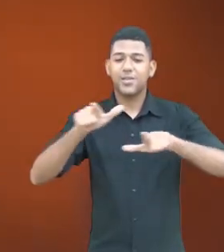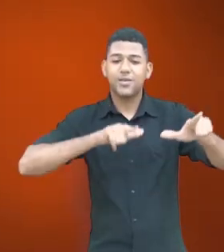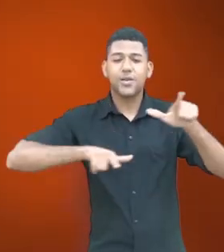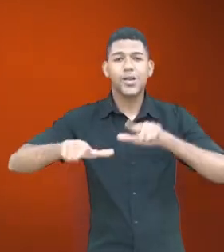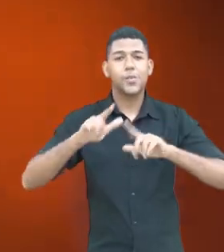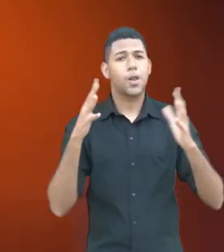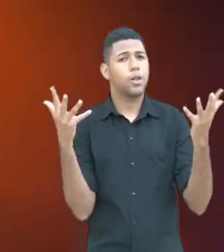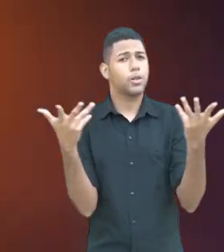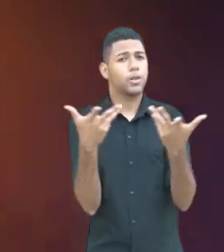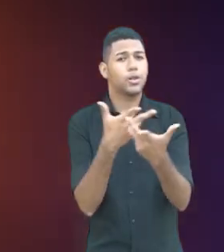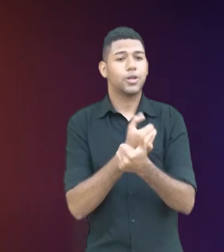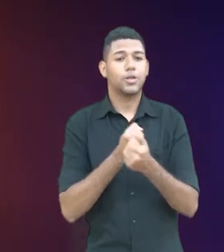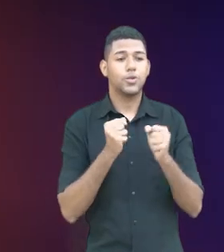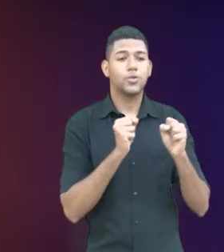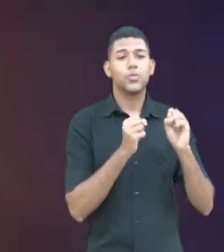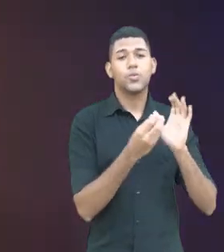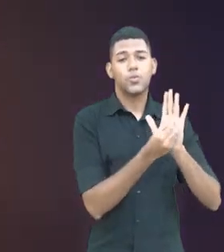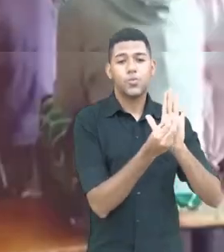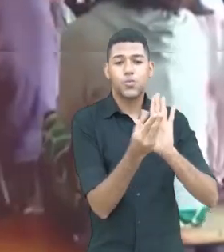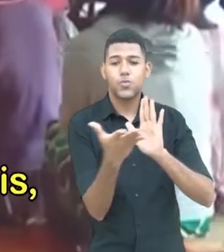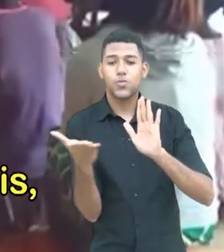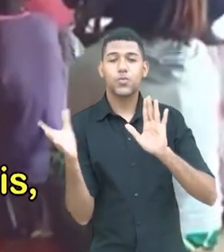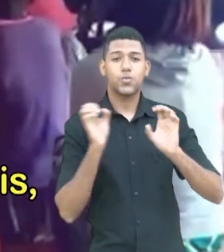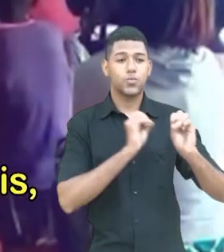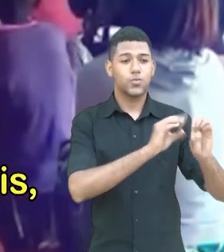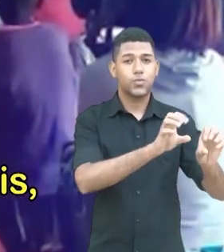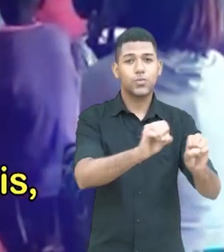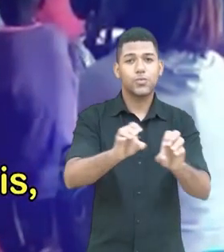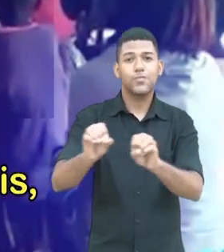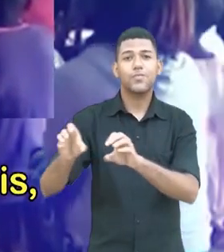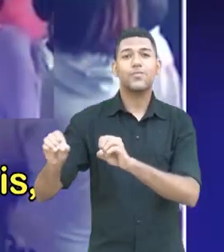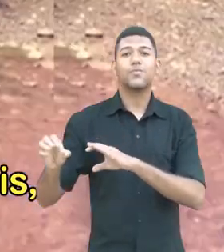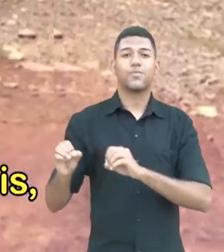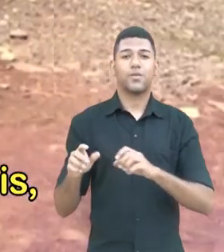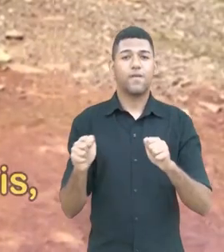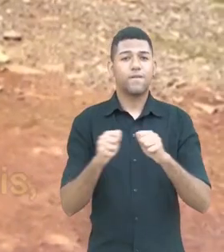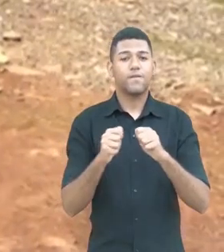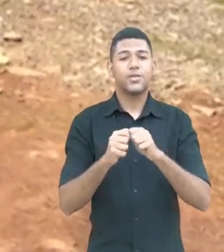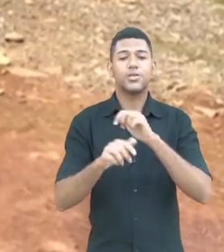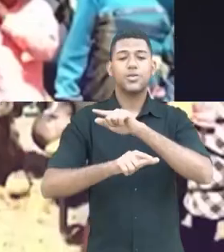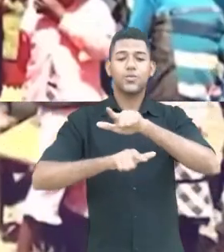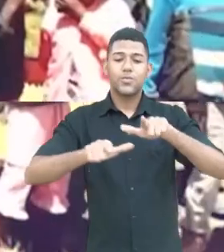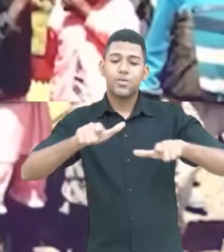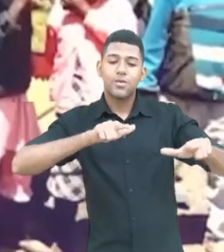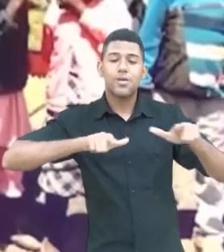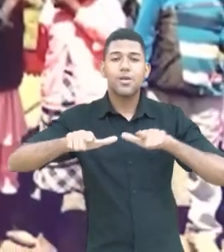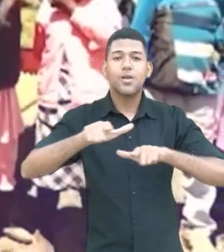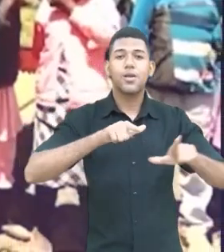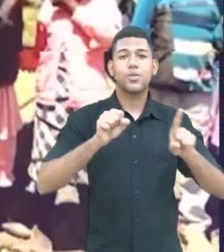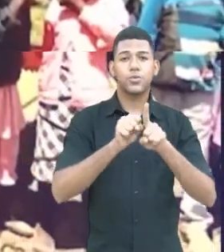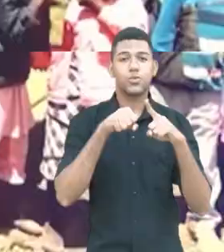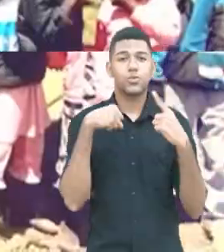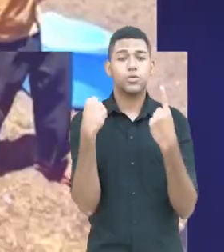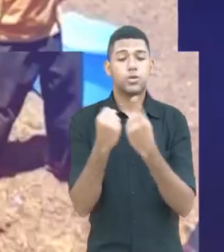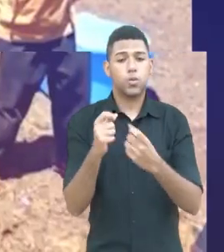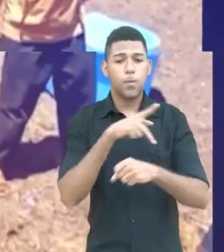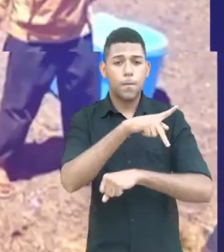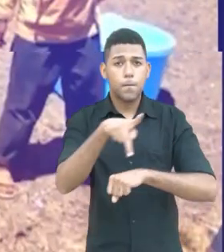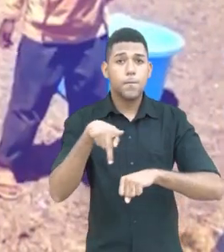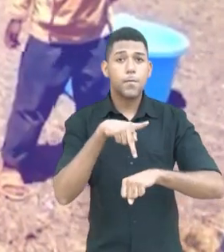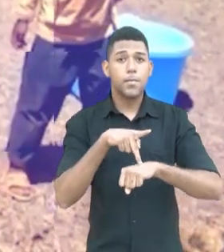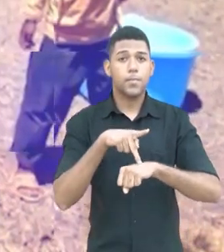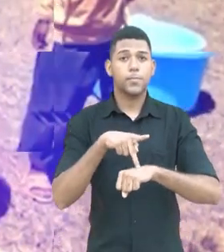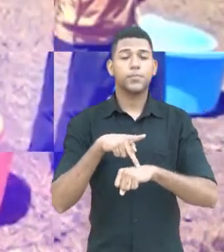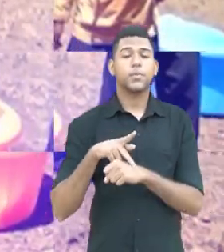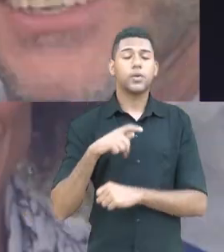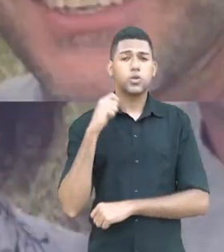trabalho, ganhando almas, discipulando e realizando grandes ações sociais nos seguintes países. No Quênia, com o